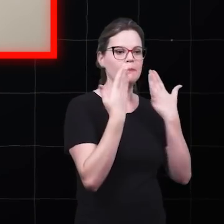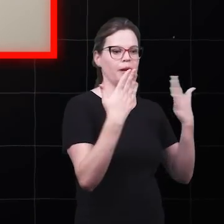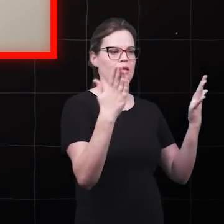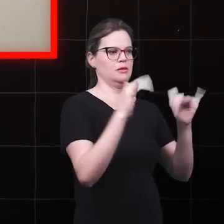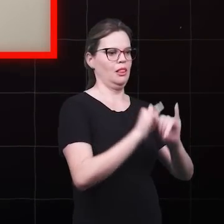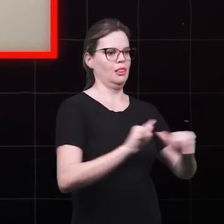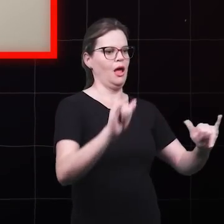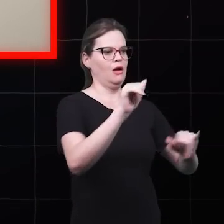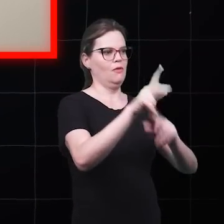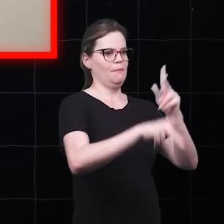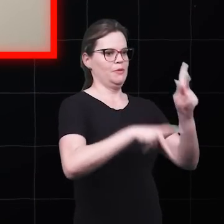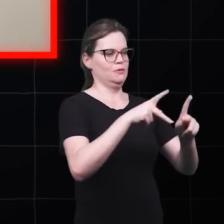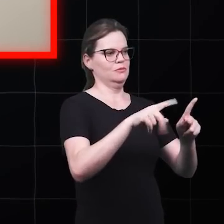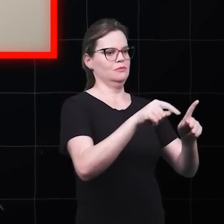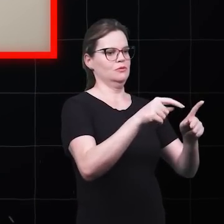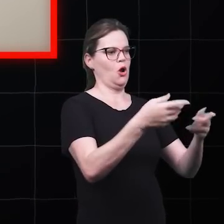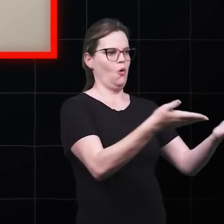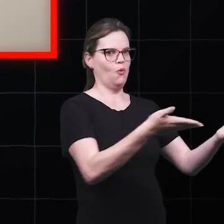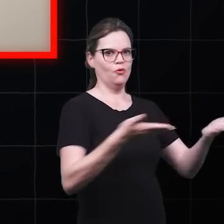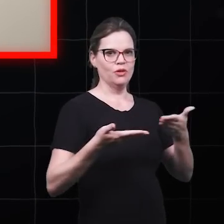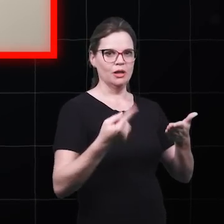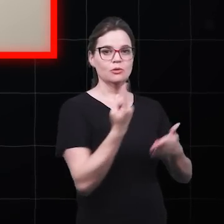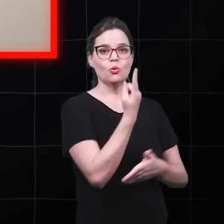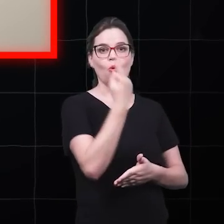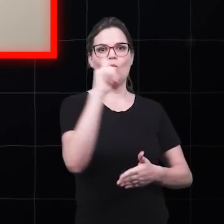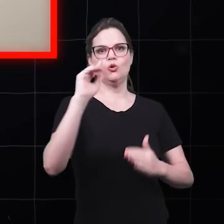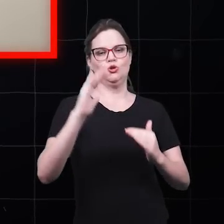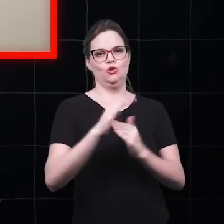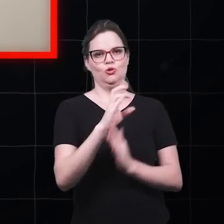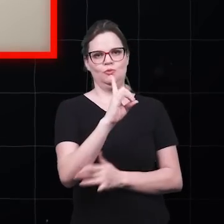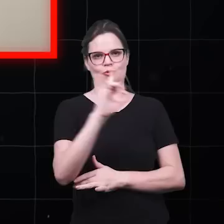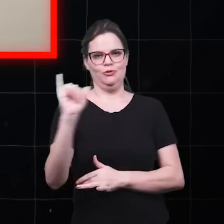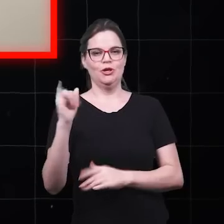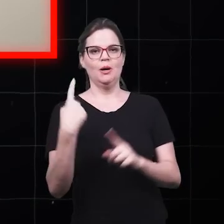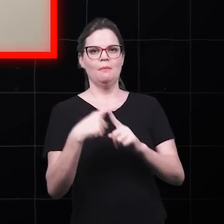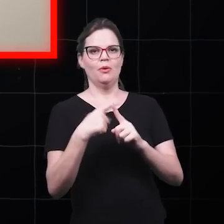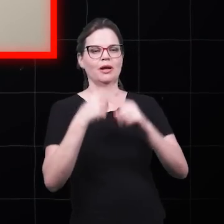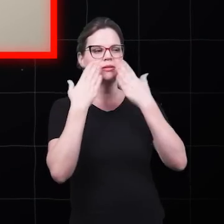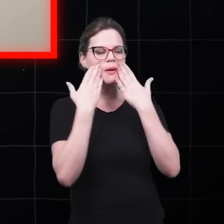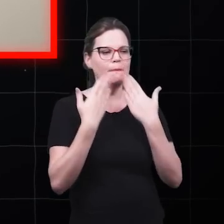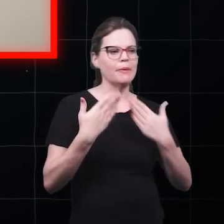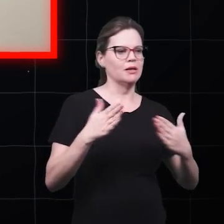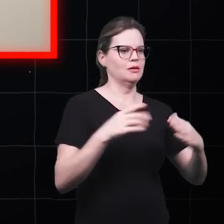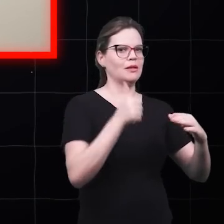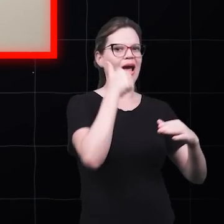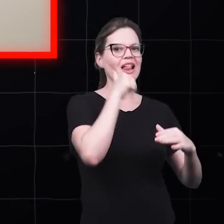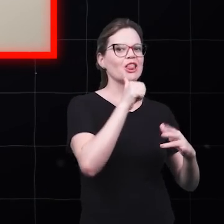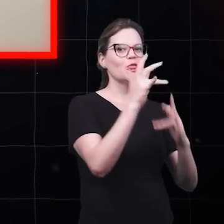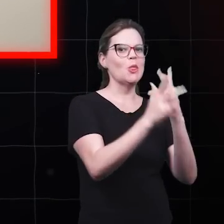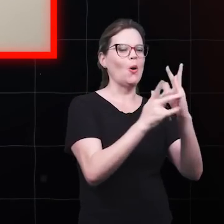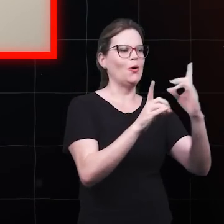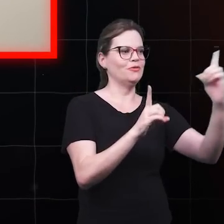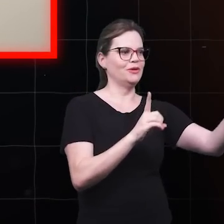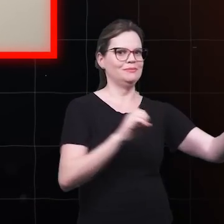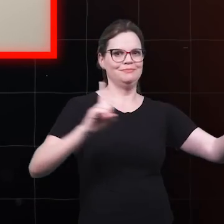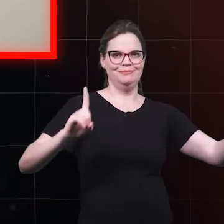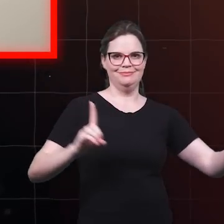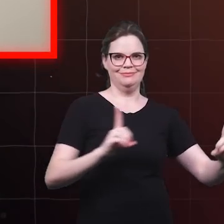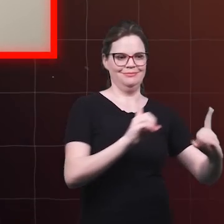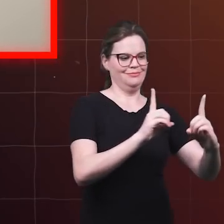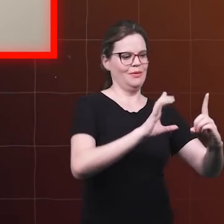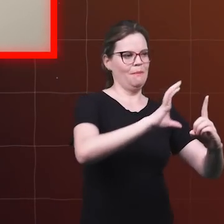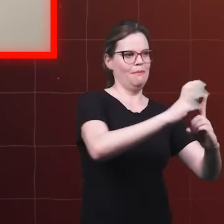viria para buscar a sua noiva, para se apresentar a ela e levá-la, né, para sua casa,